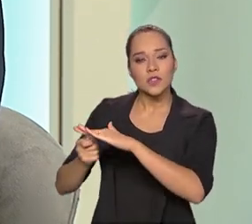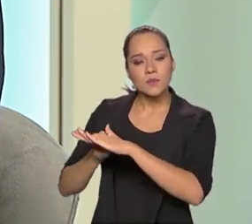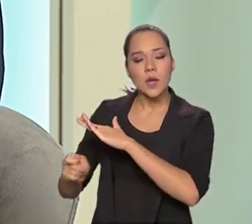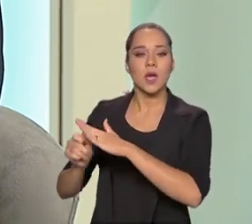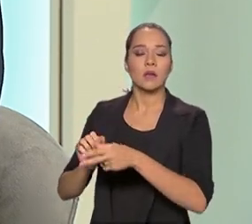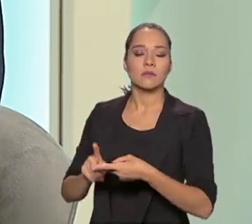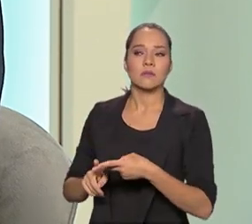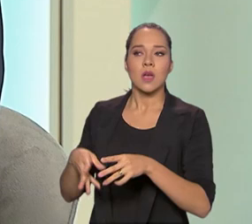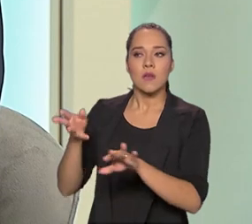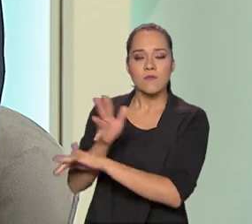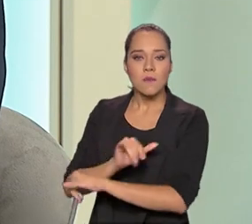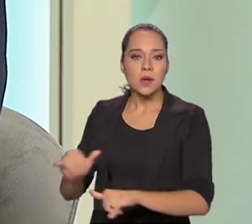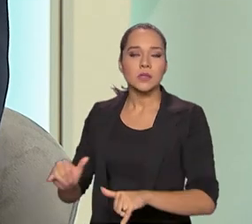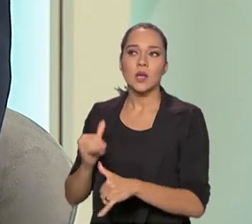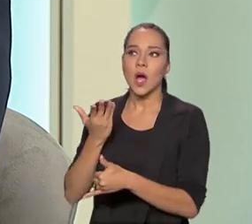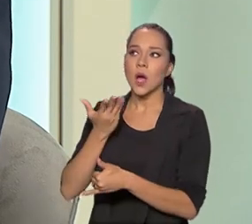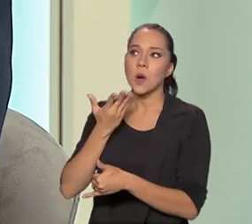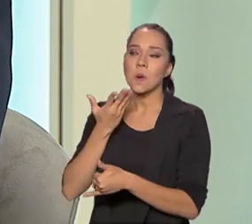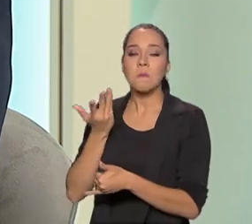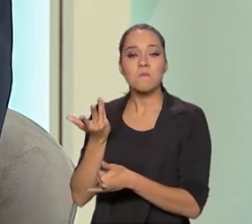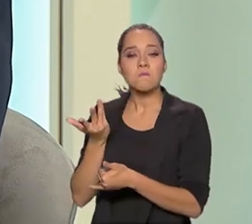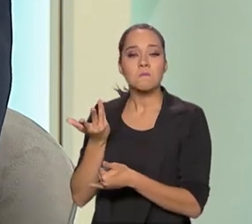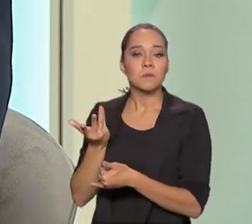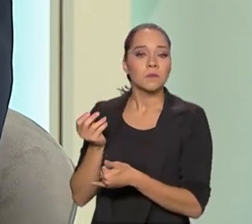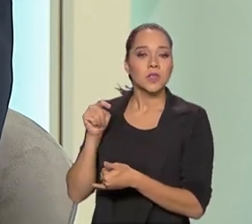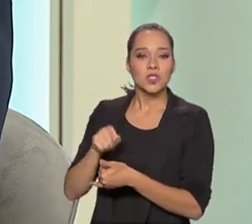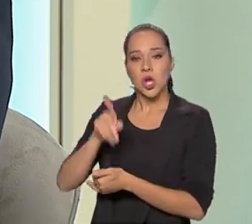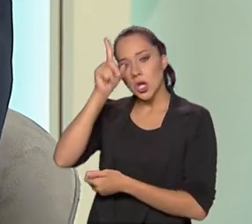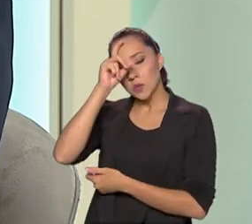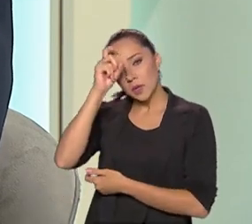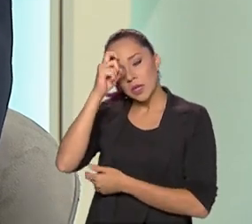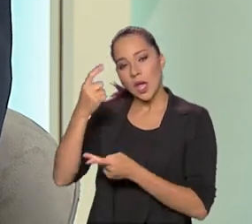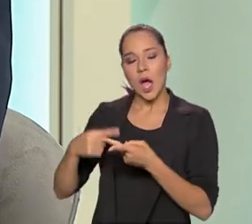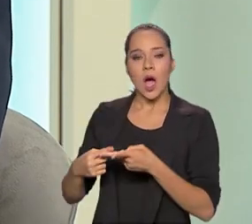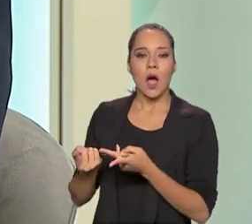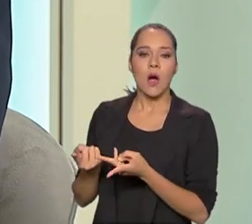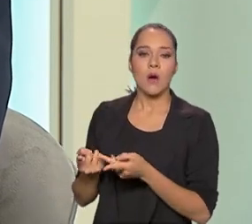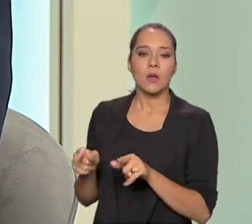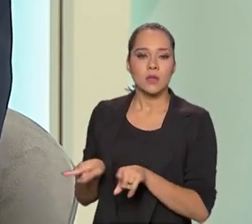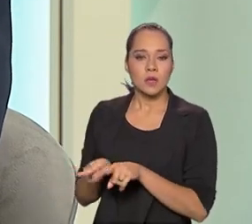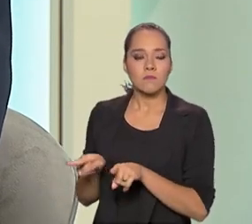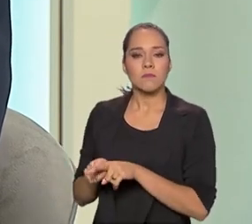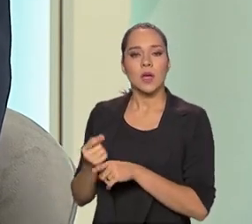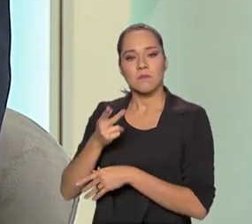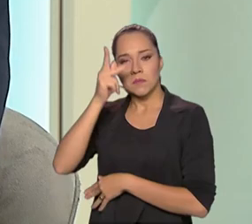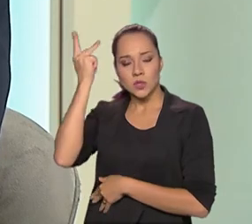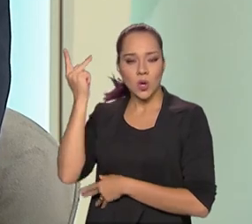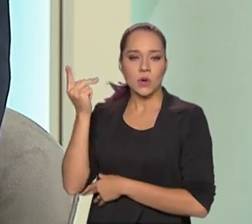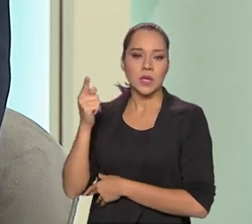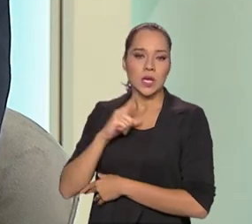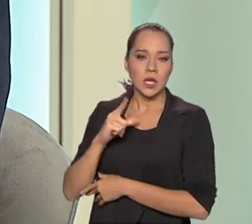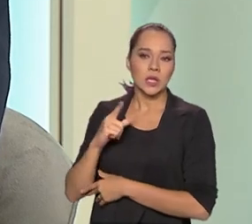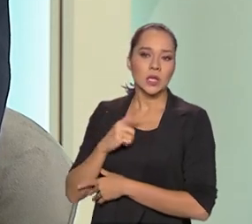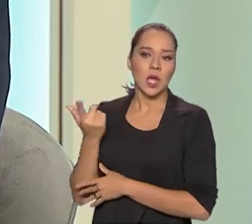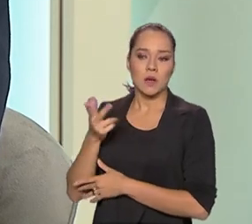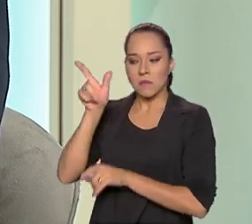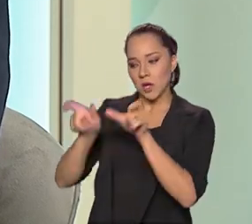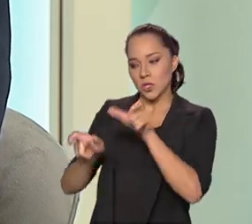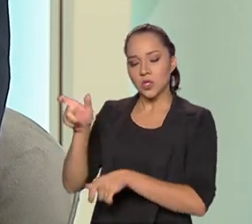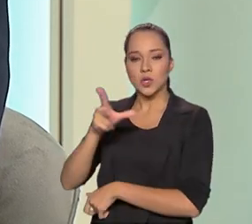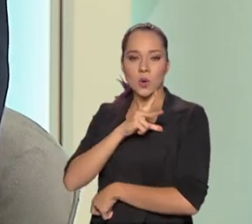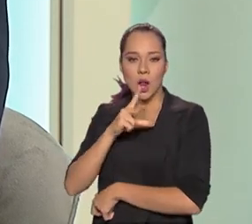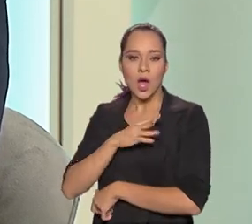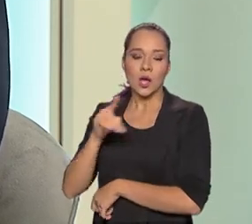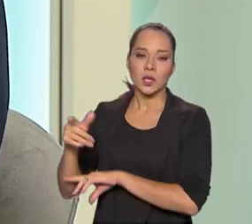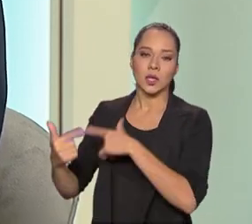as informações prestadas pelos hospitais, clínicas e contribuintes individuais de que